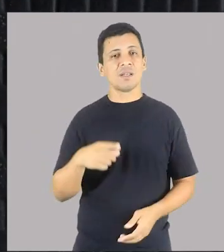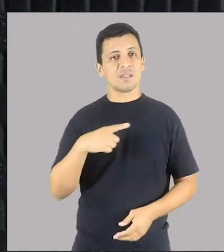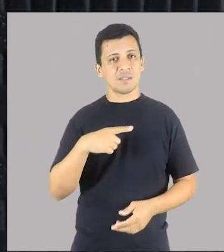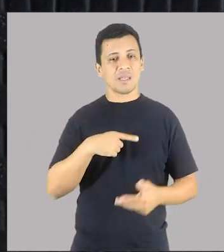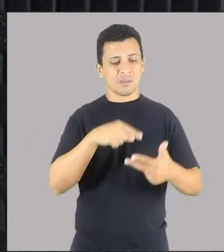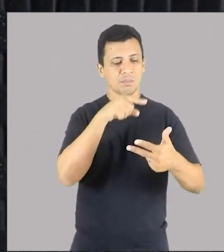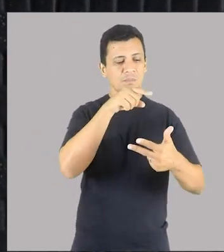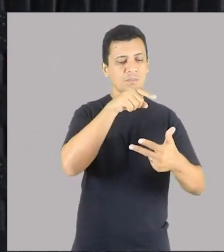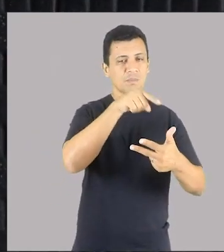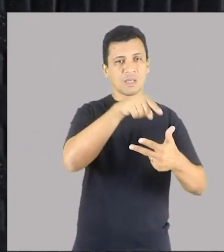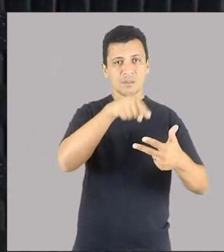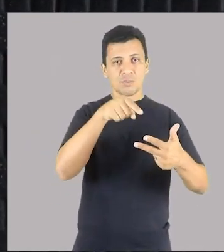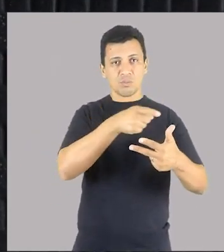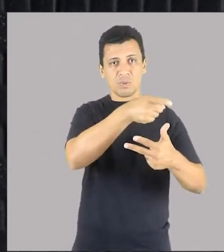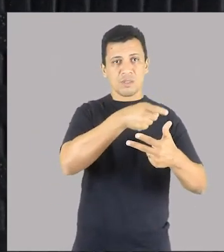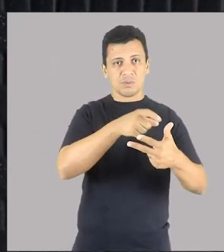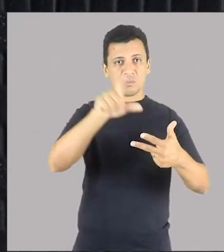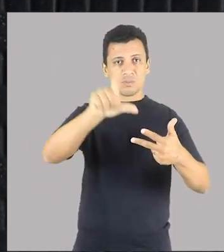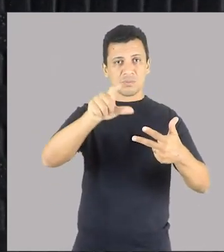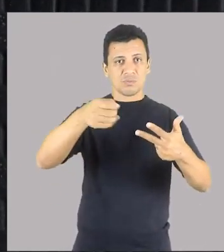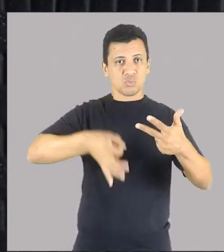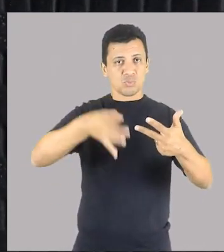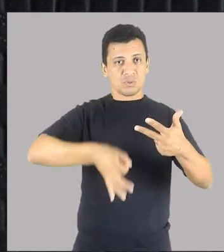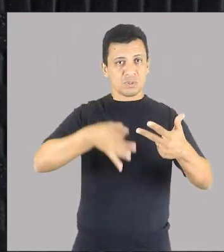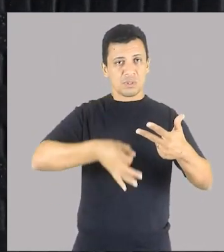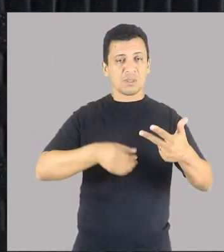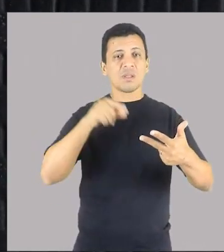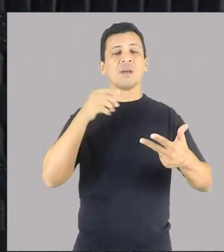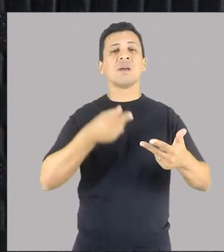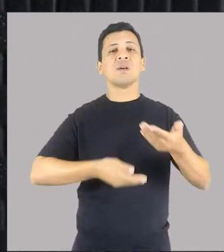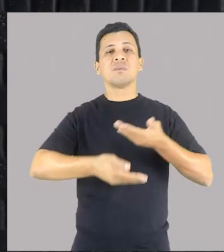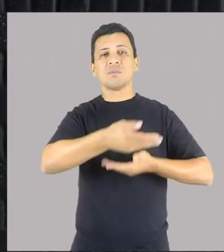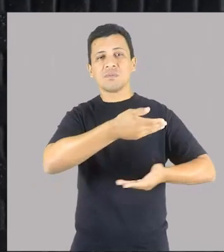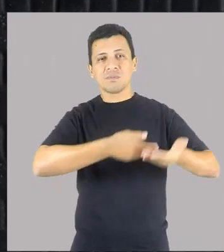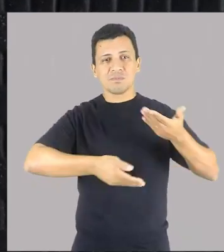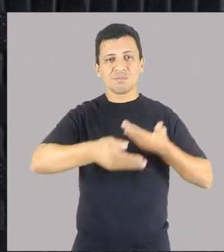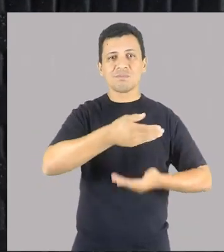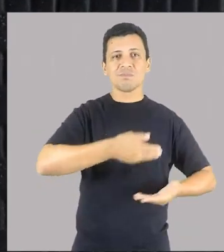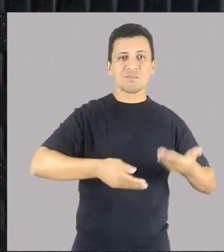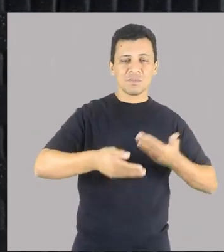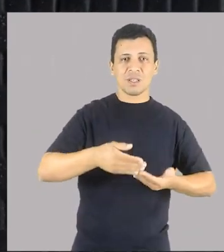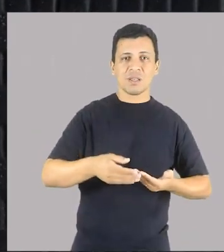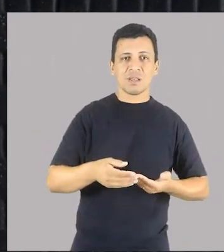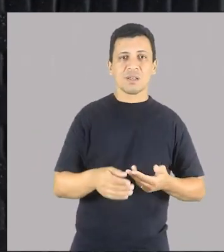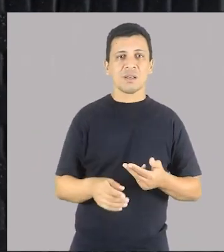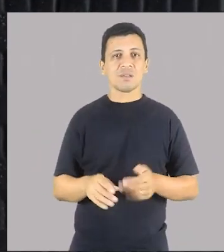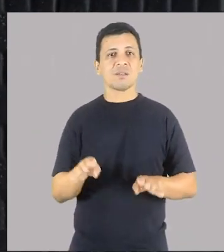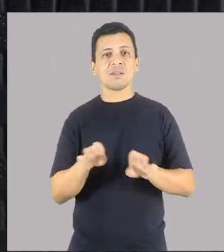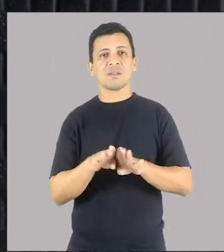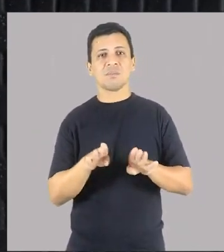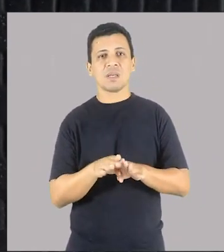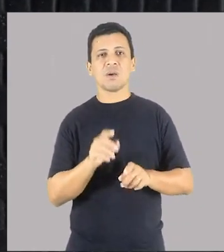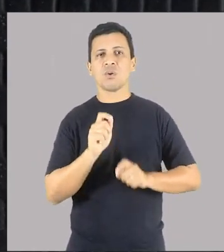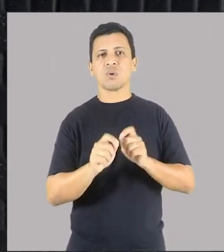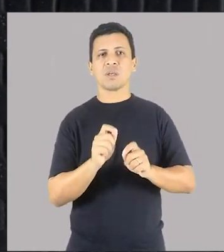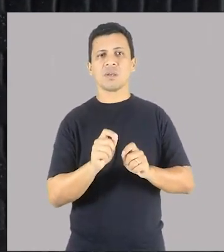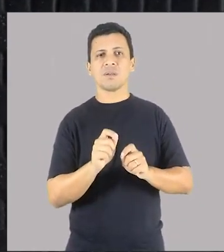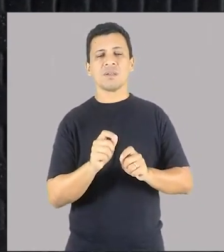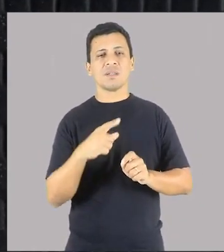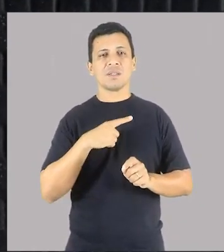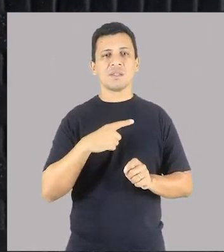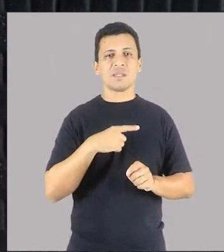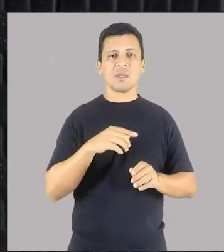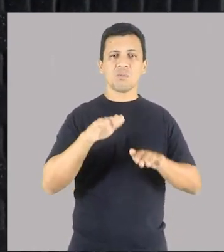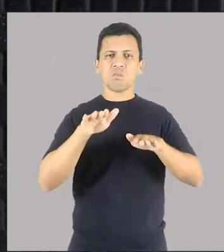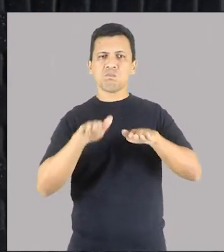independência, existe ali um sistema de harmonia, que é um sistema de freios e contrapesos, ou seja, de checks and balances, onde há